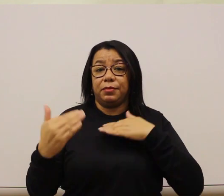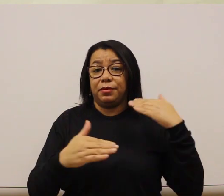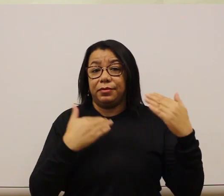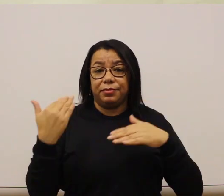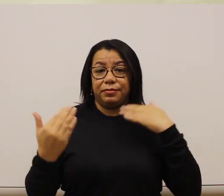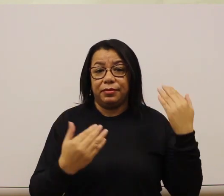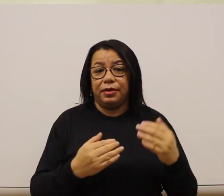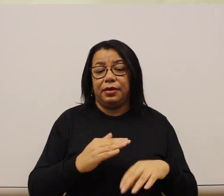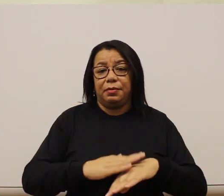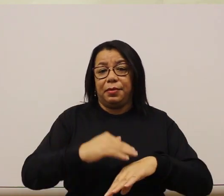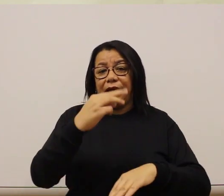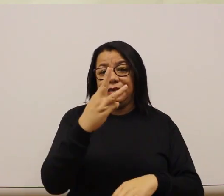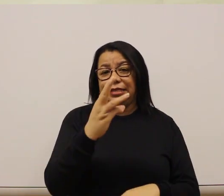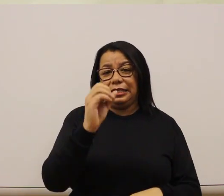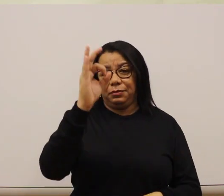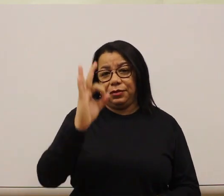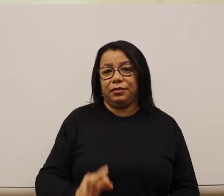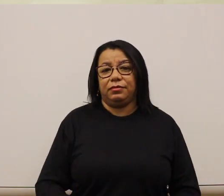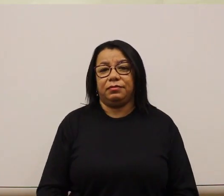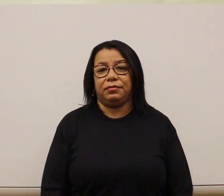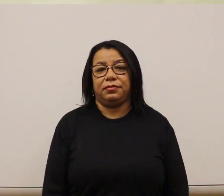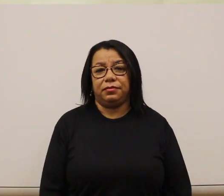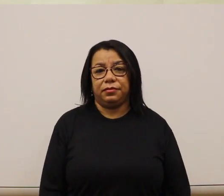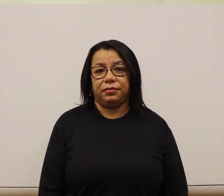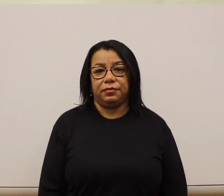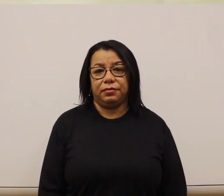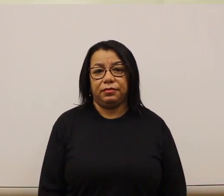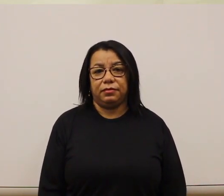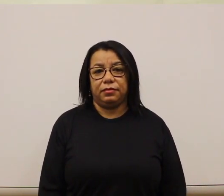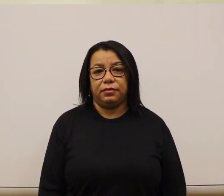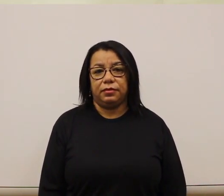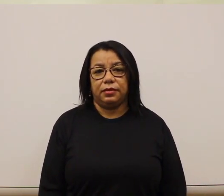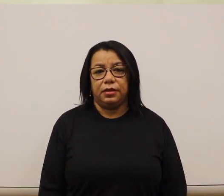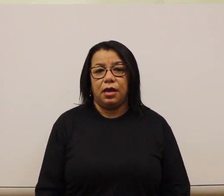letalidade, acima dos 30%.